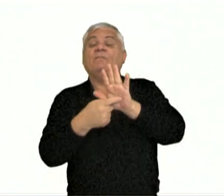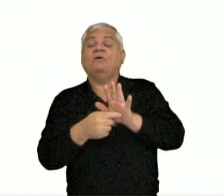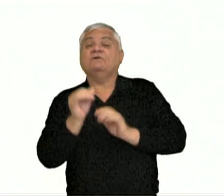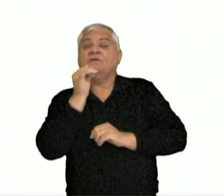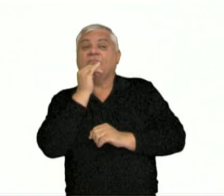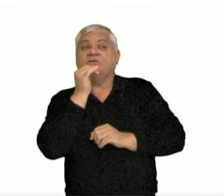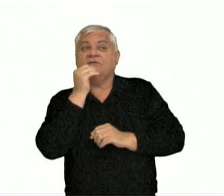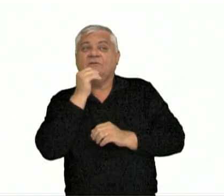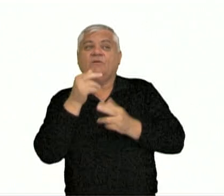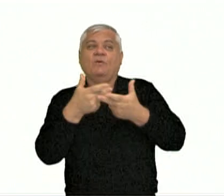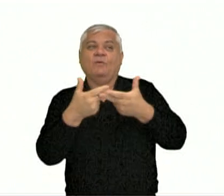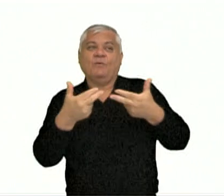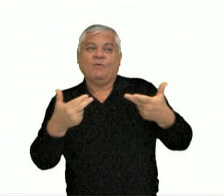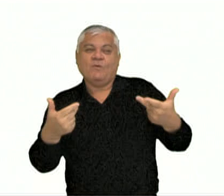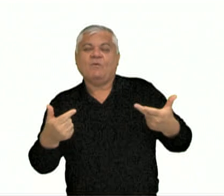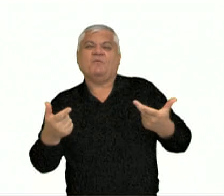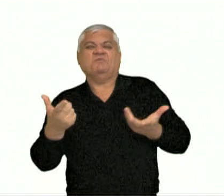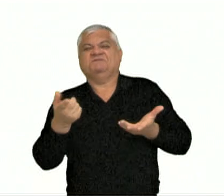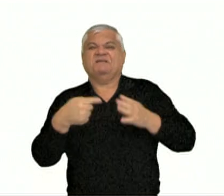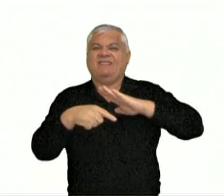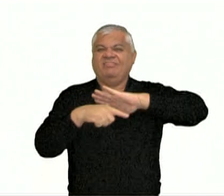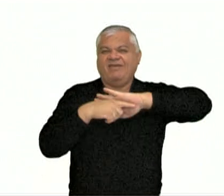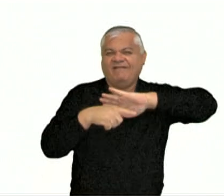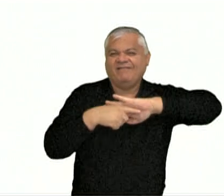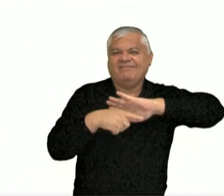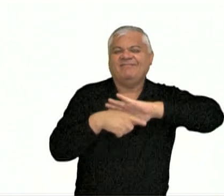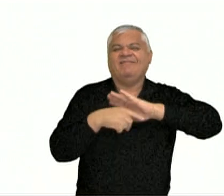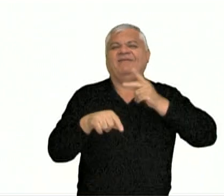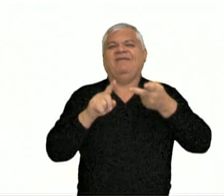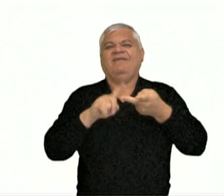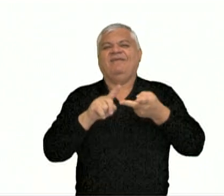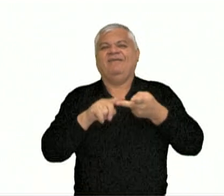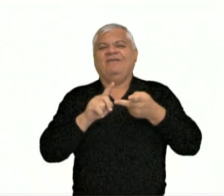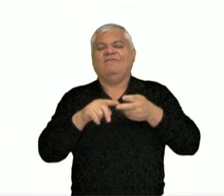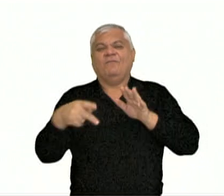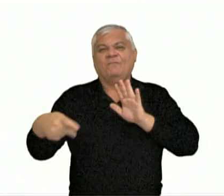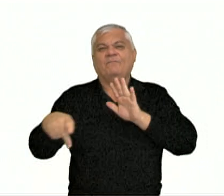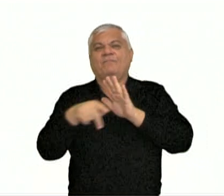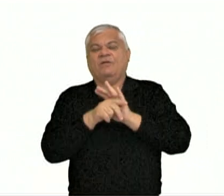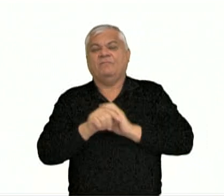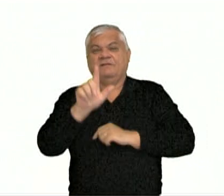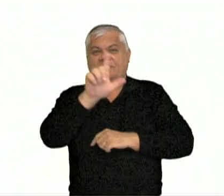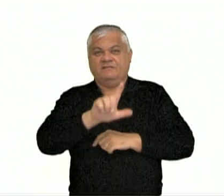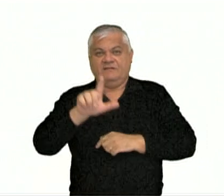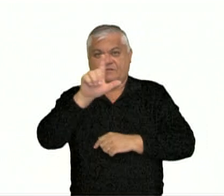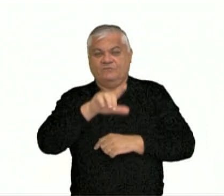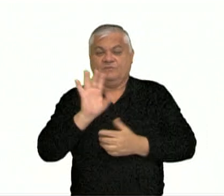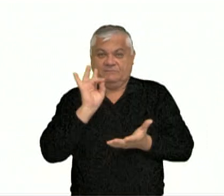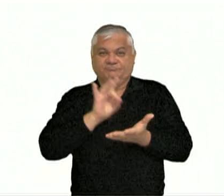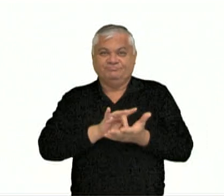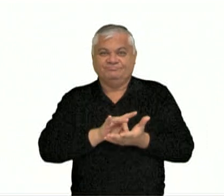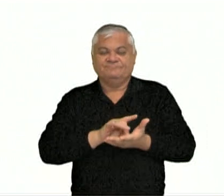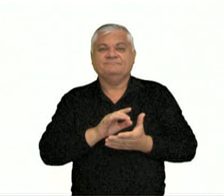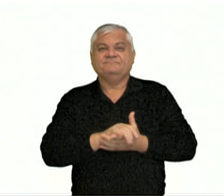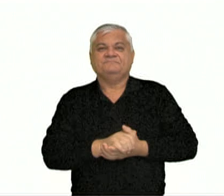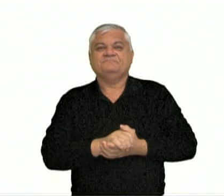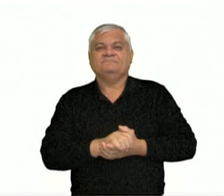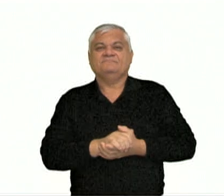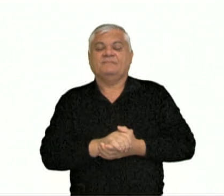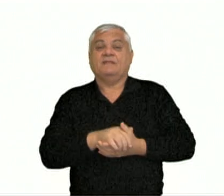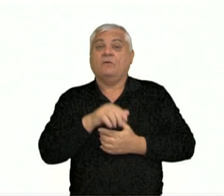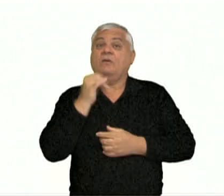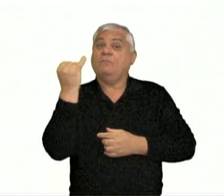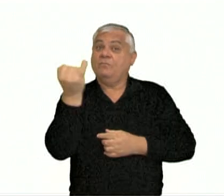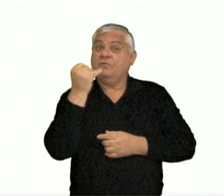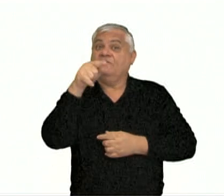dentre outros, bem ao gosto das características da literatura realista. Então, recomendo que